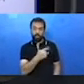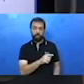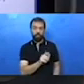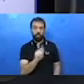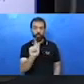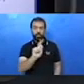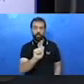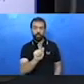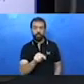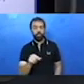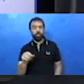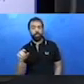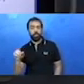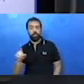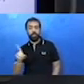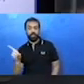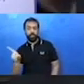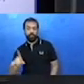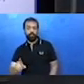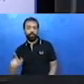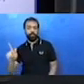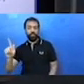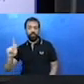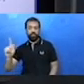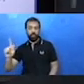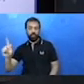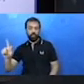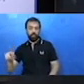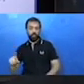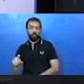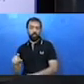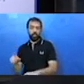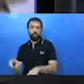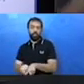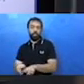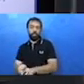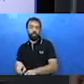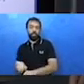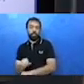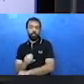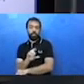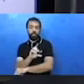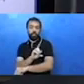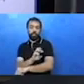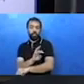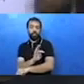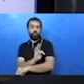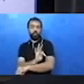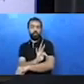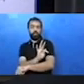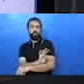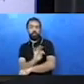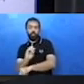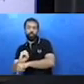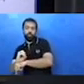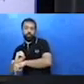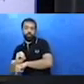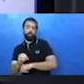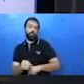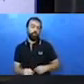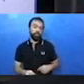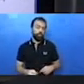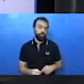e Goiás. Então, prestem atenção, apareceu mais divisas.